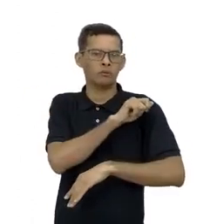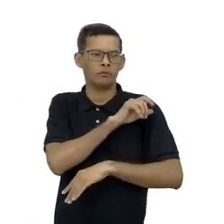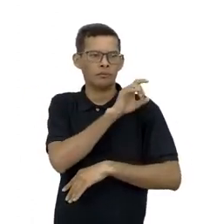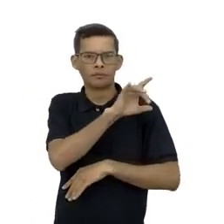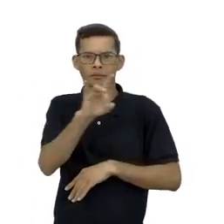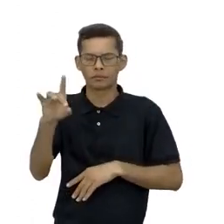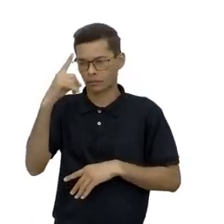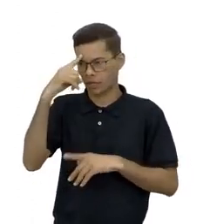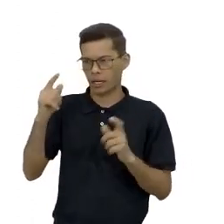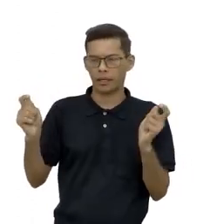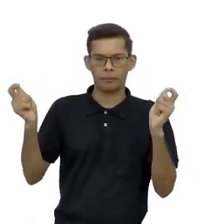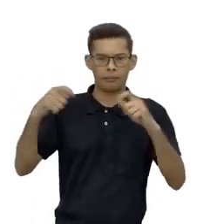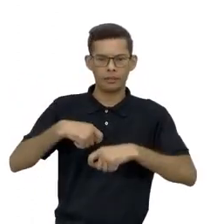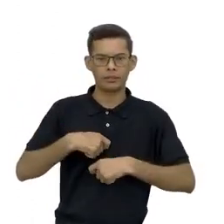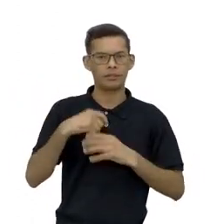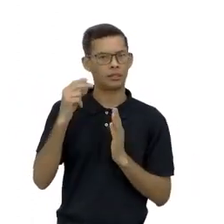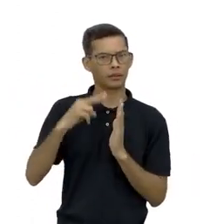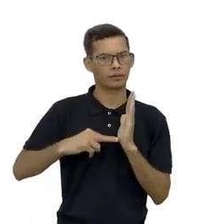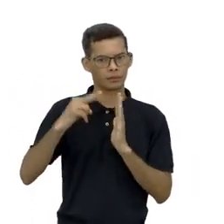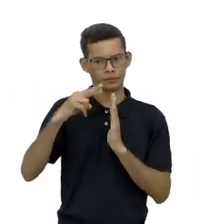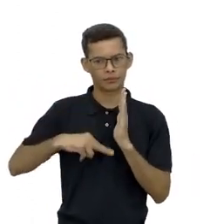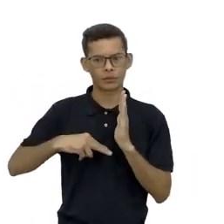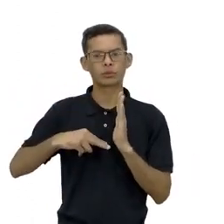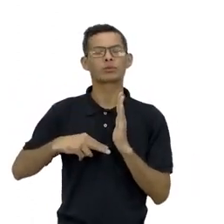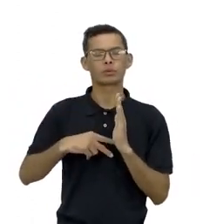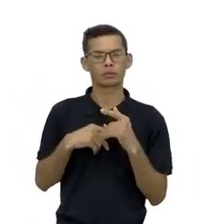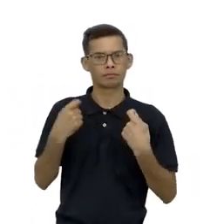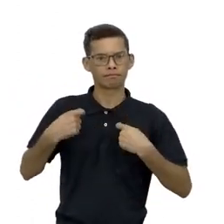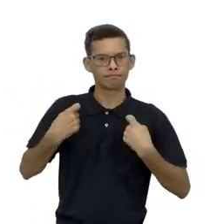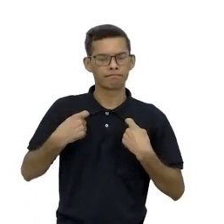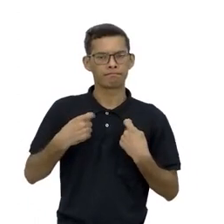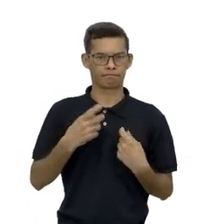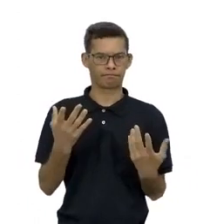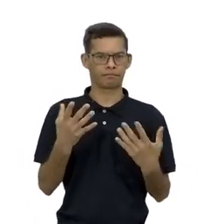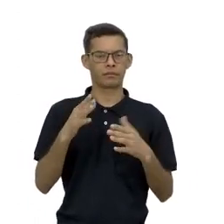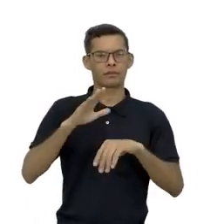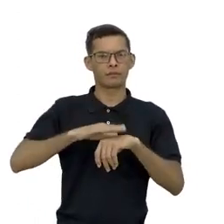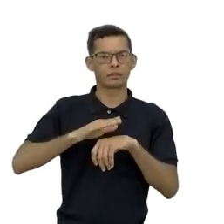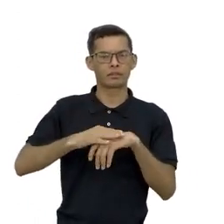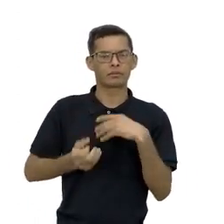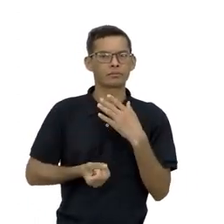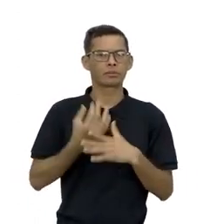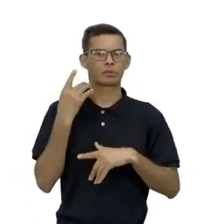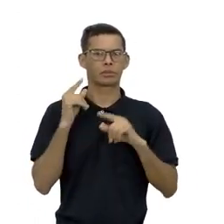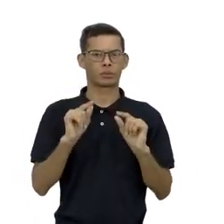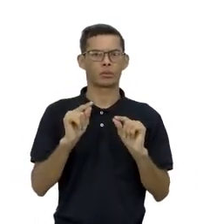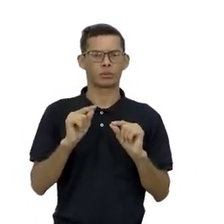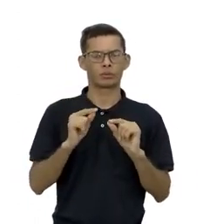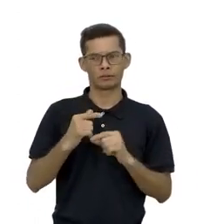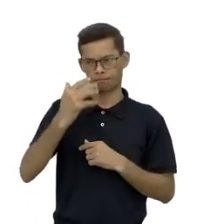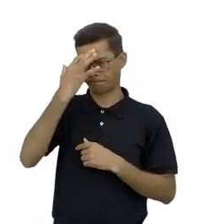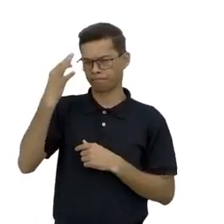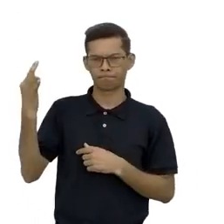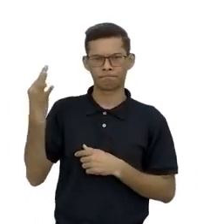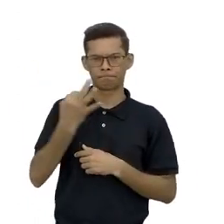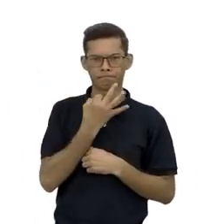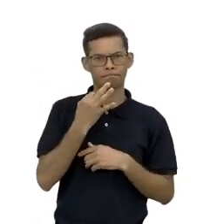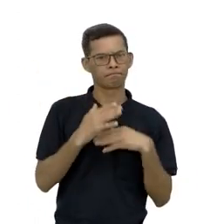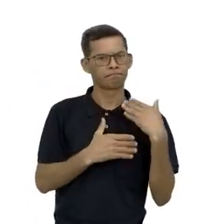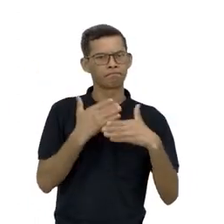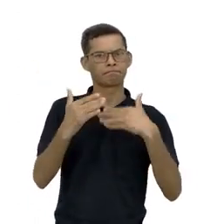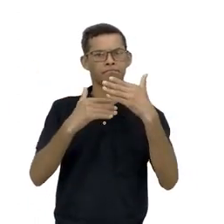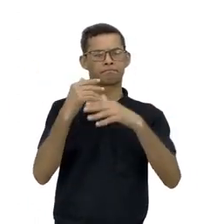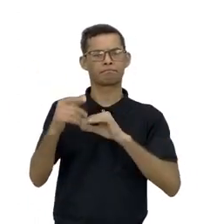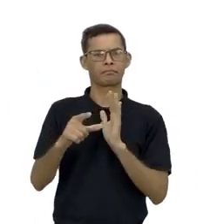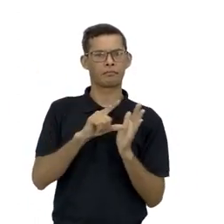as capacidades de leitura necessárias para a construção da sua proficiência por meio de um